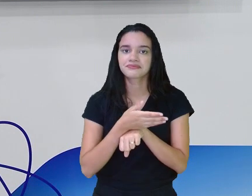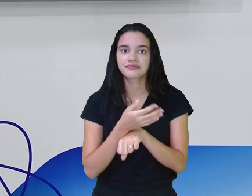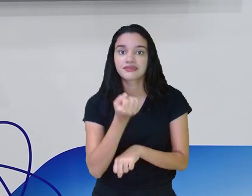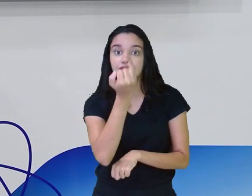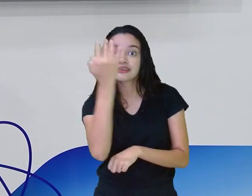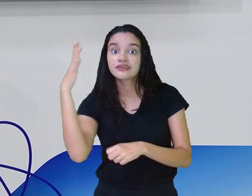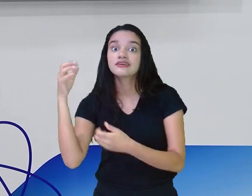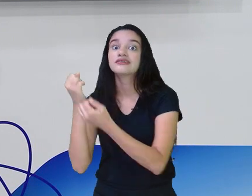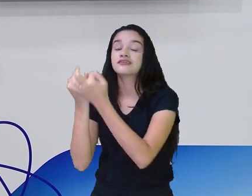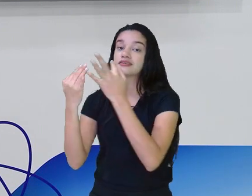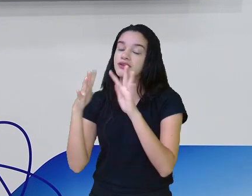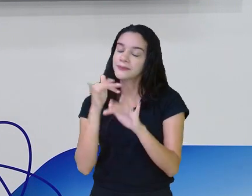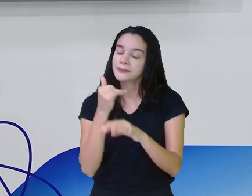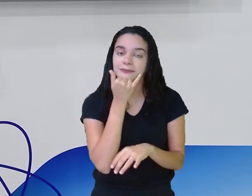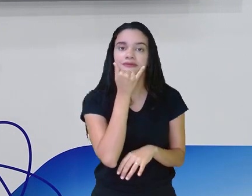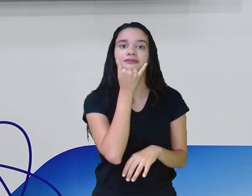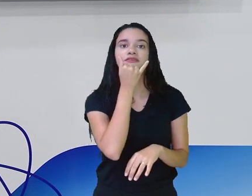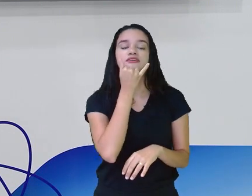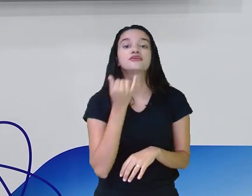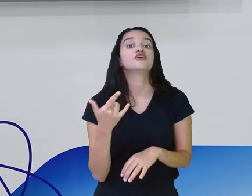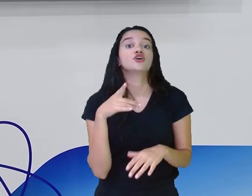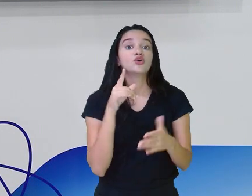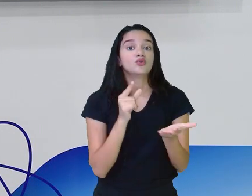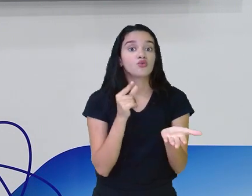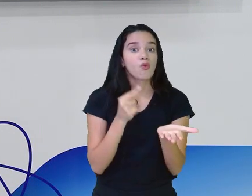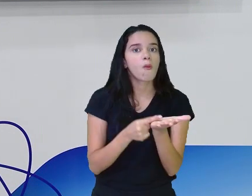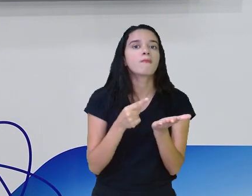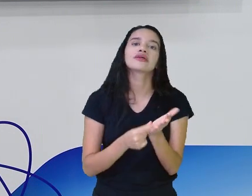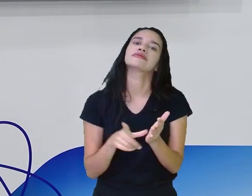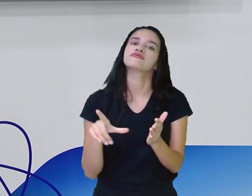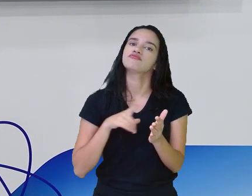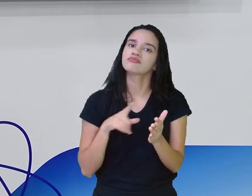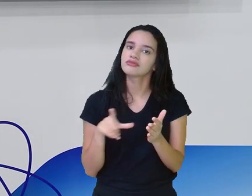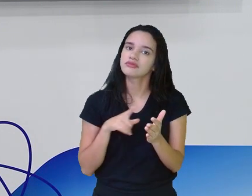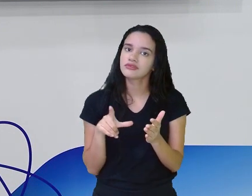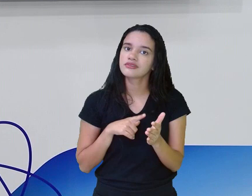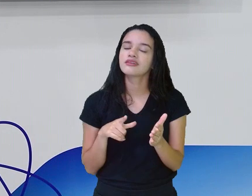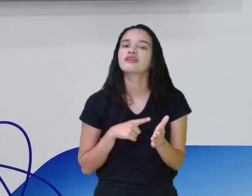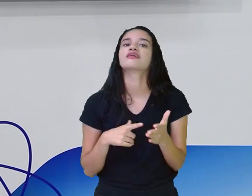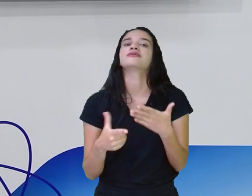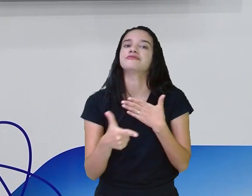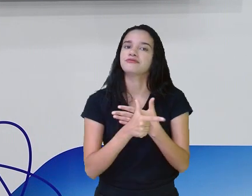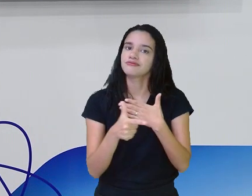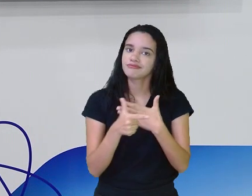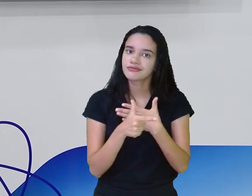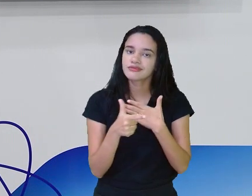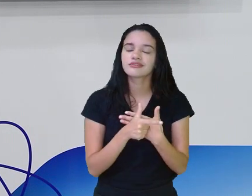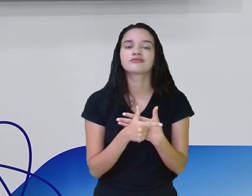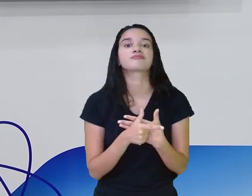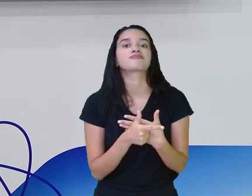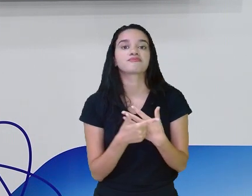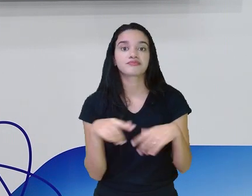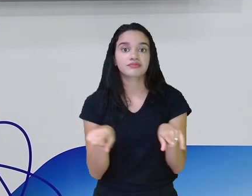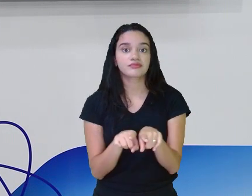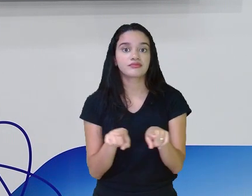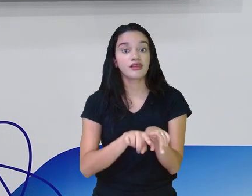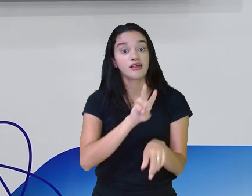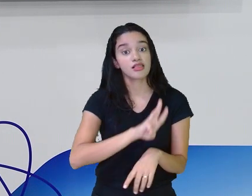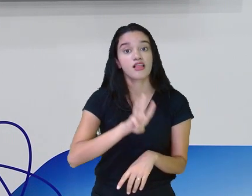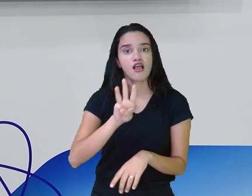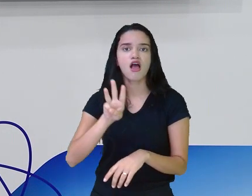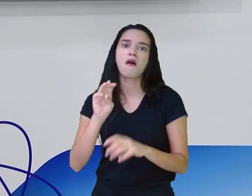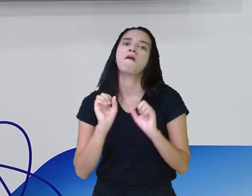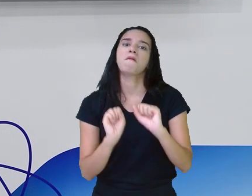livros. Lembra que no aplicativo tem essa ferramenta lá da árvore, tem o site também, então